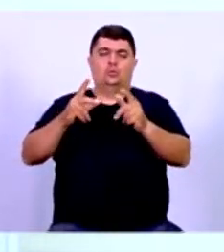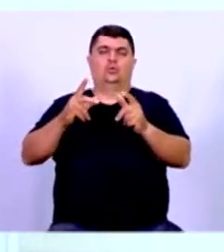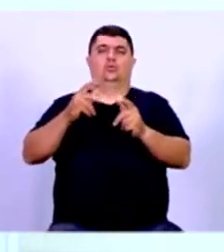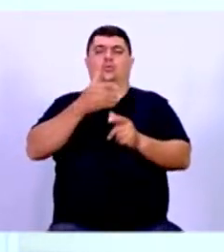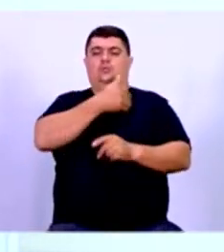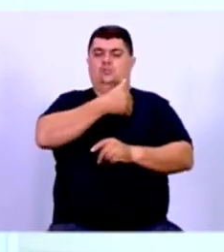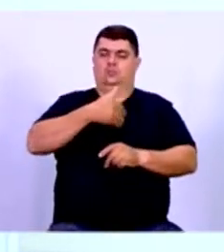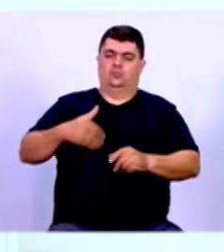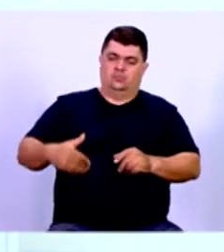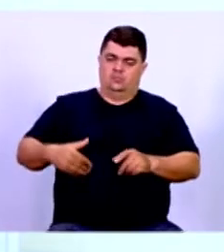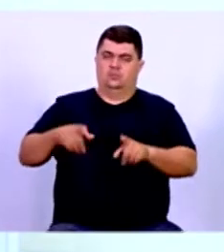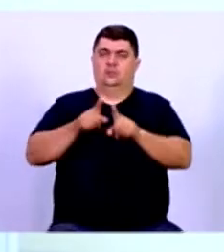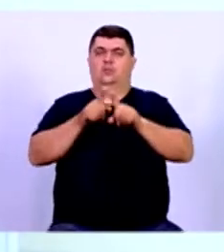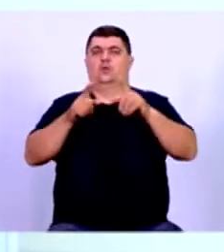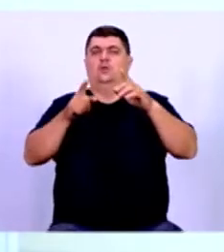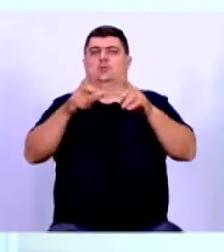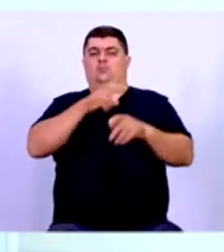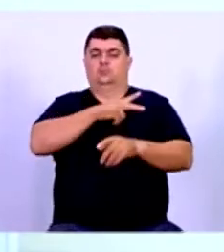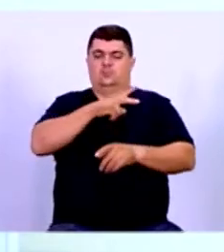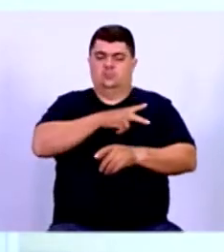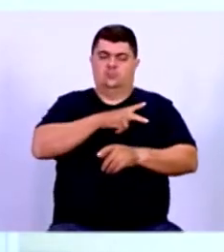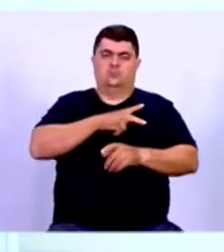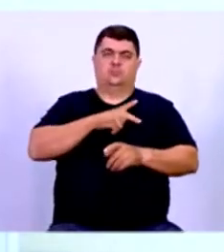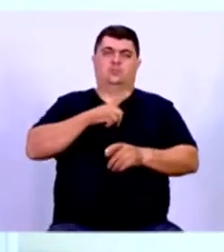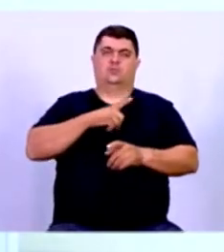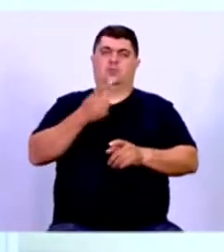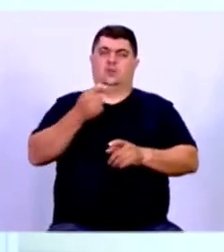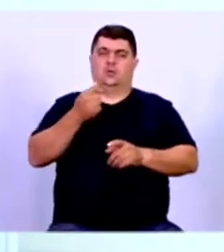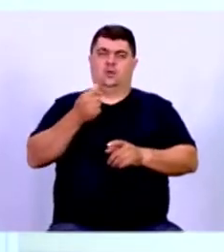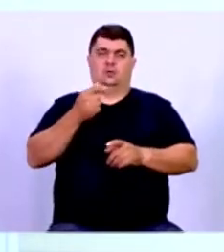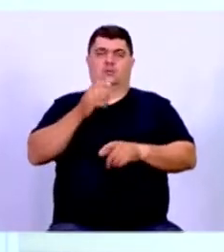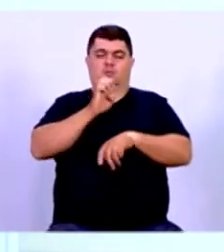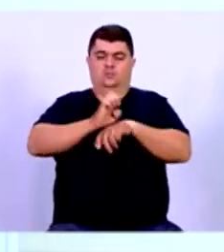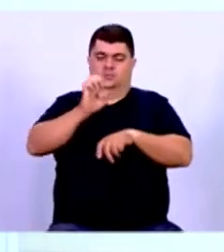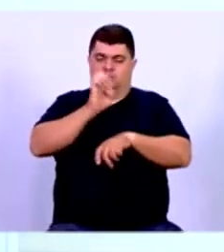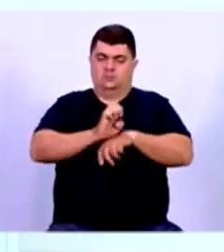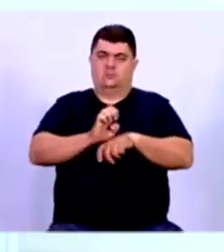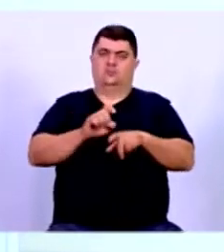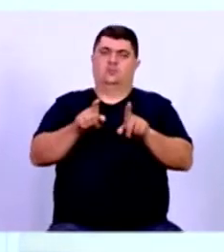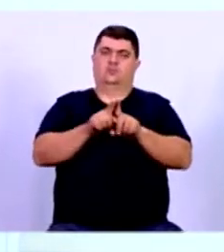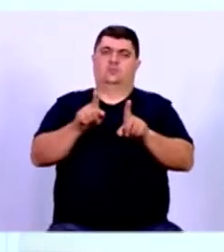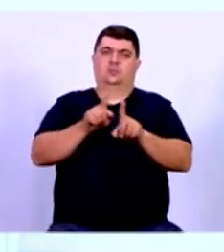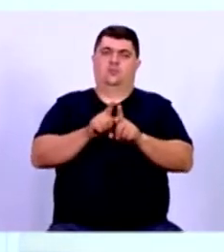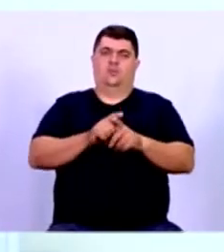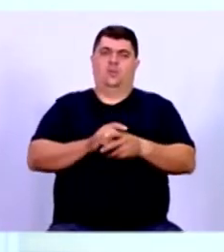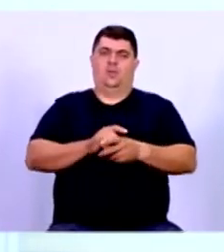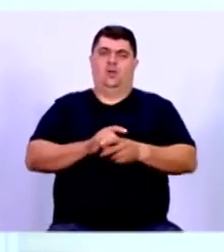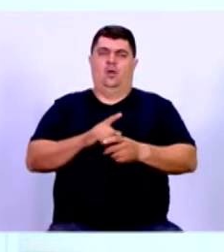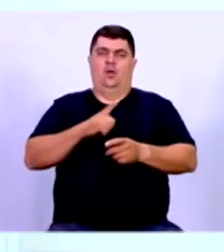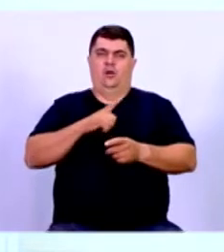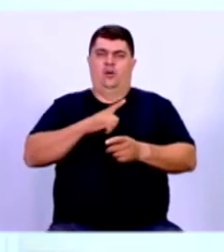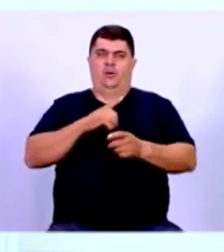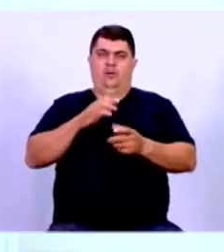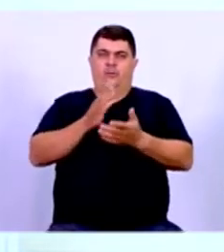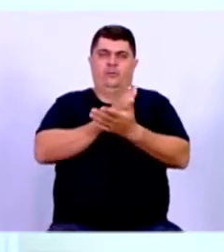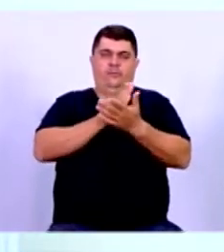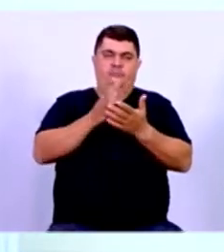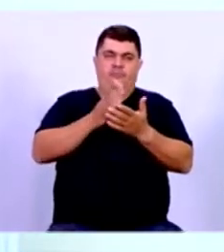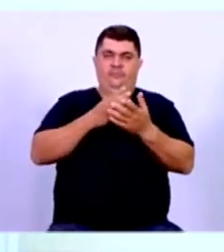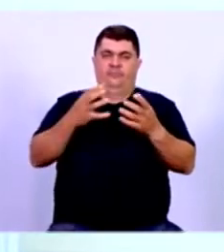públicas e privadas que recebam e que oferecem o estágio. Então, tem instituições que recebem o estágio,